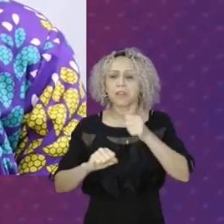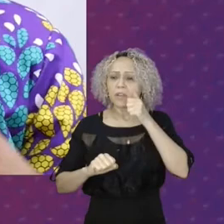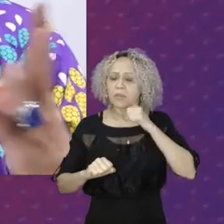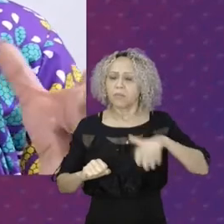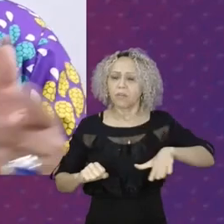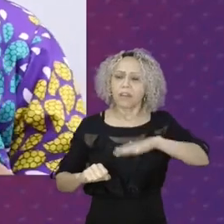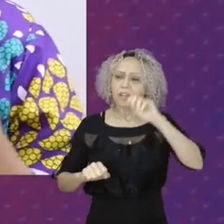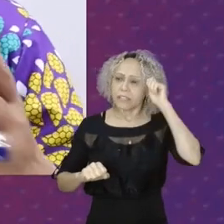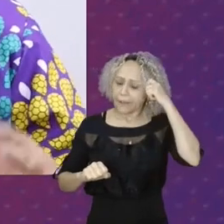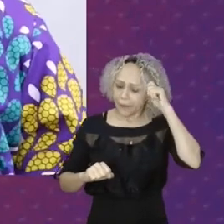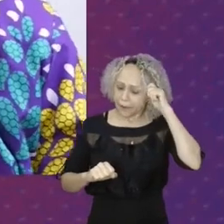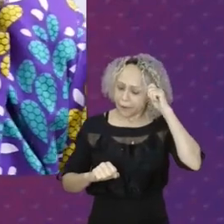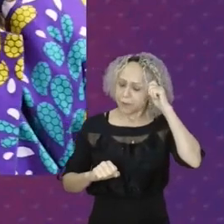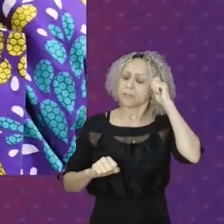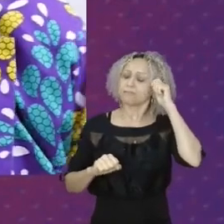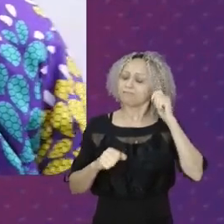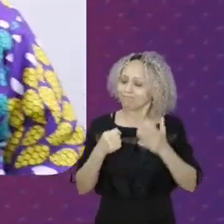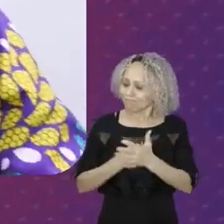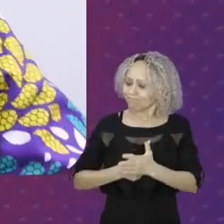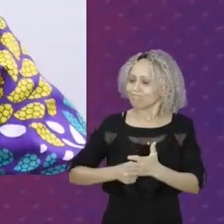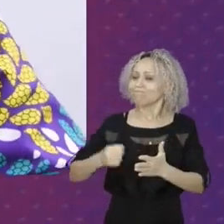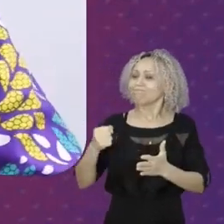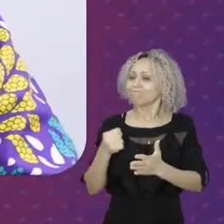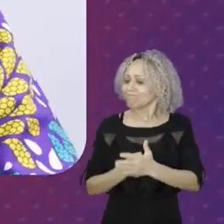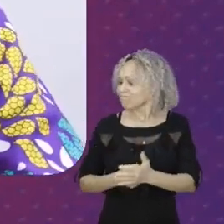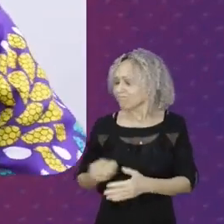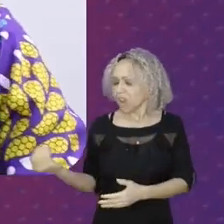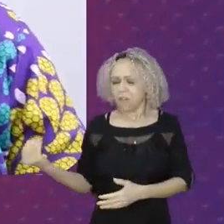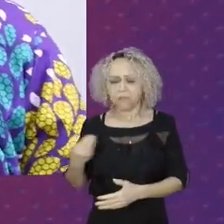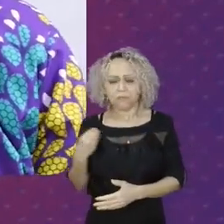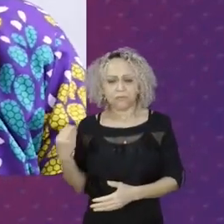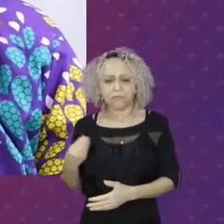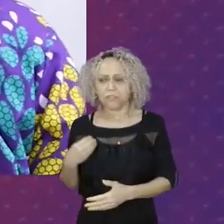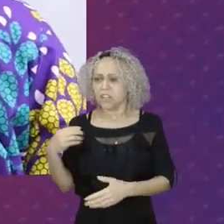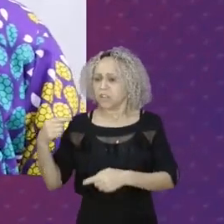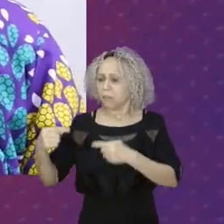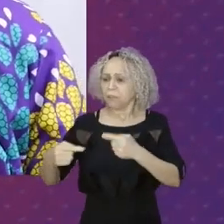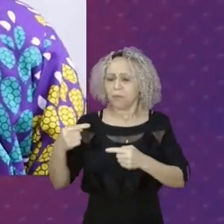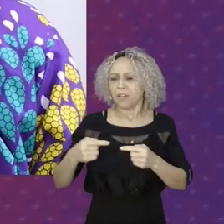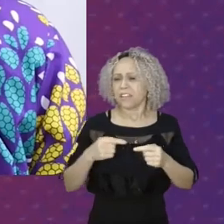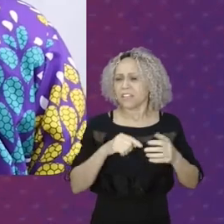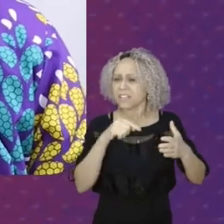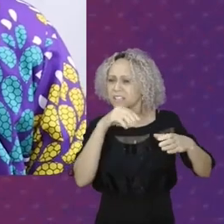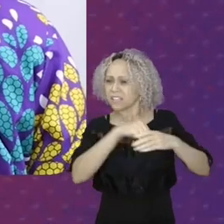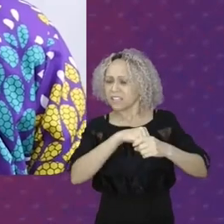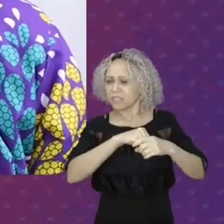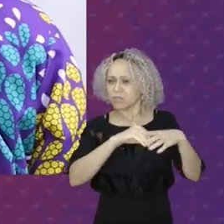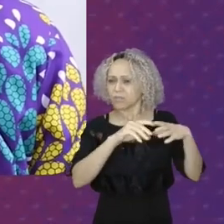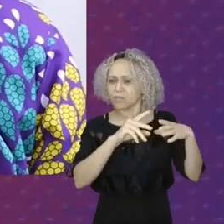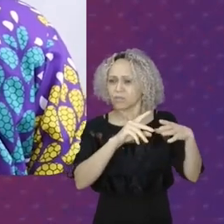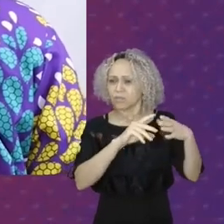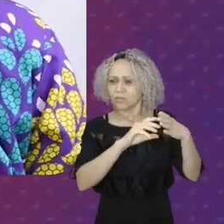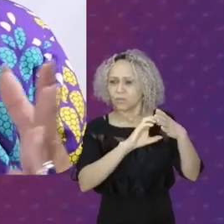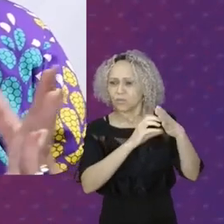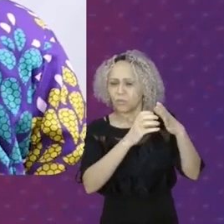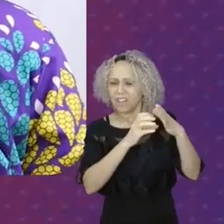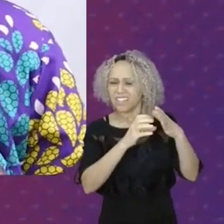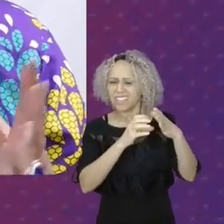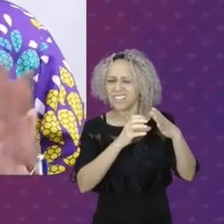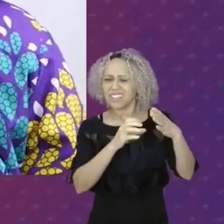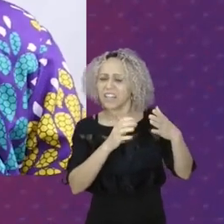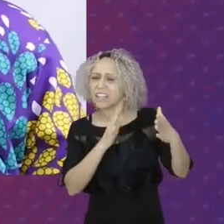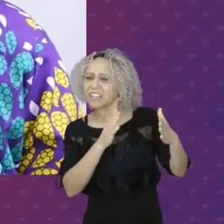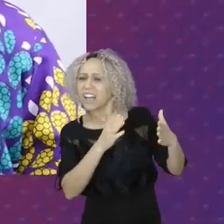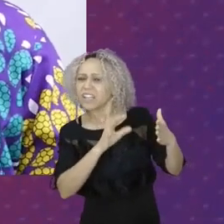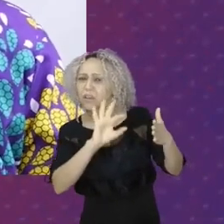e milito na vida política partidária desde os anos 80, me filiei